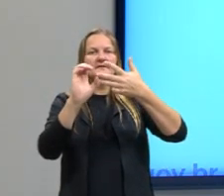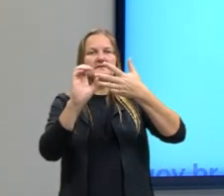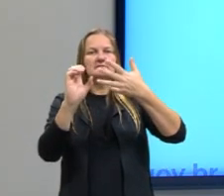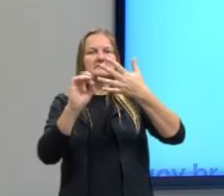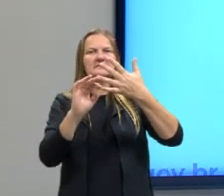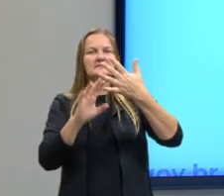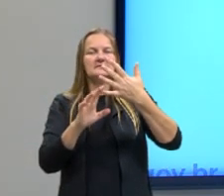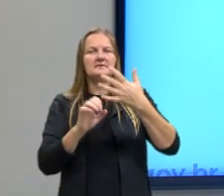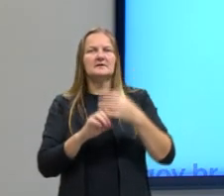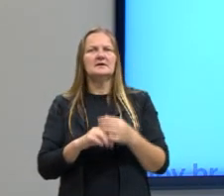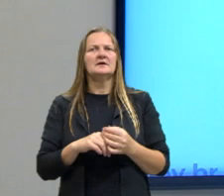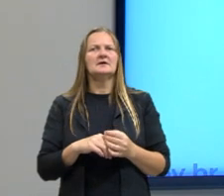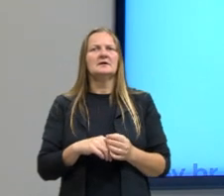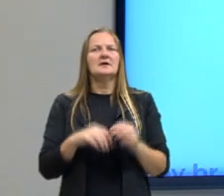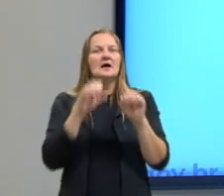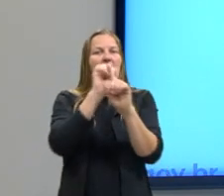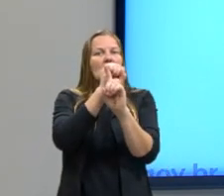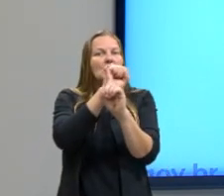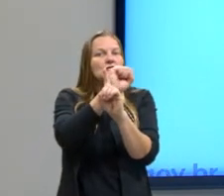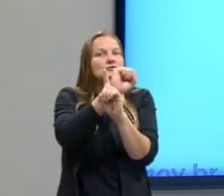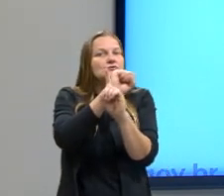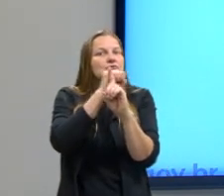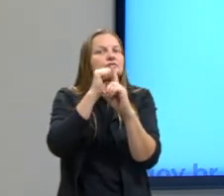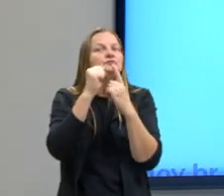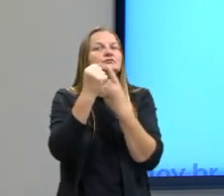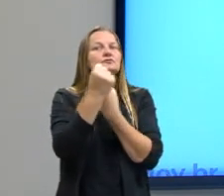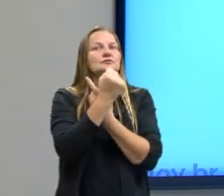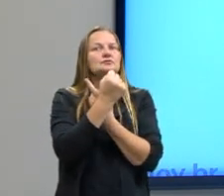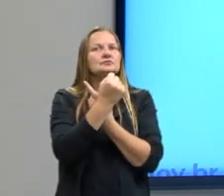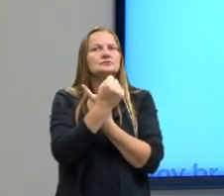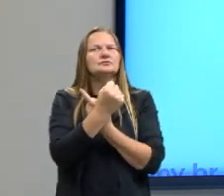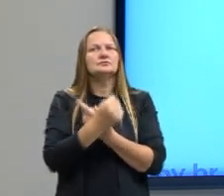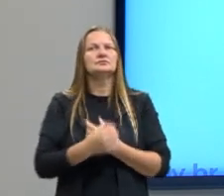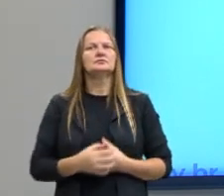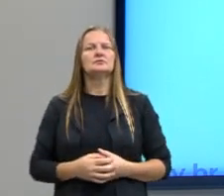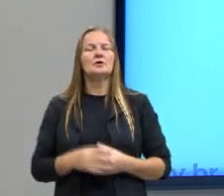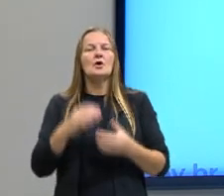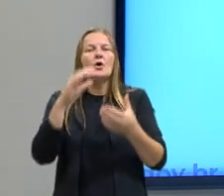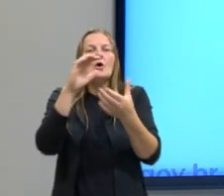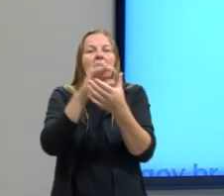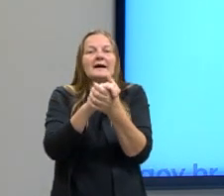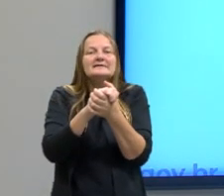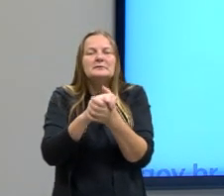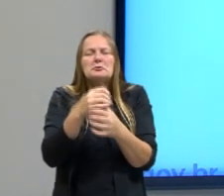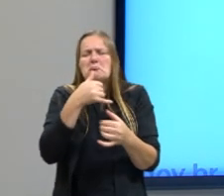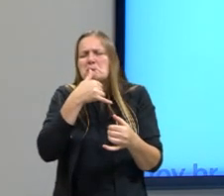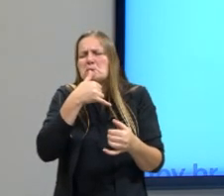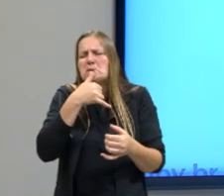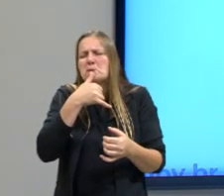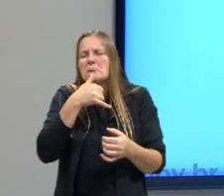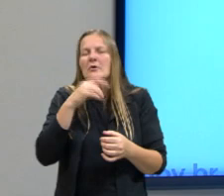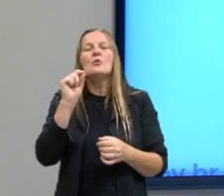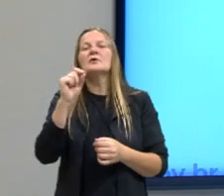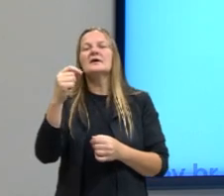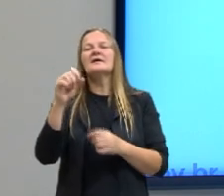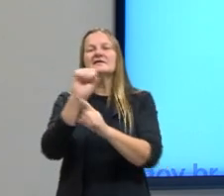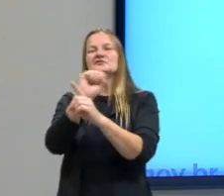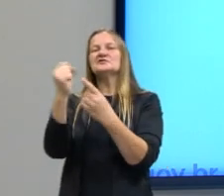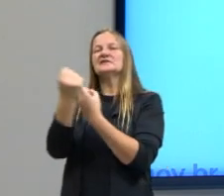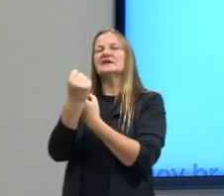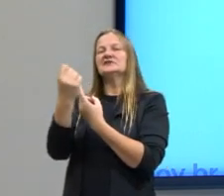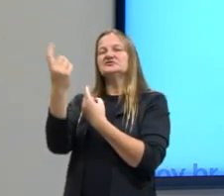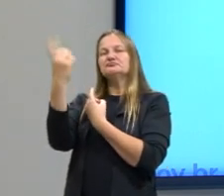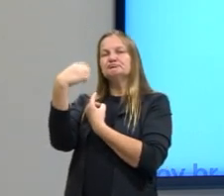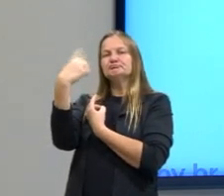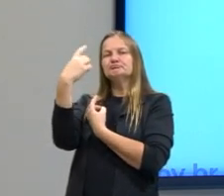olha aqui né a sociedade olha por exemplo essa aqui não é muito forte né um casamento infeliz O que que a sociedade